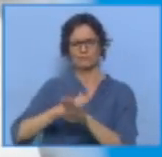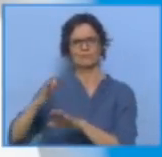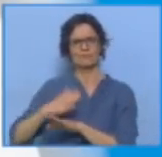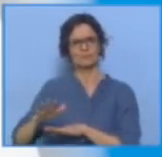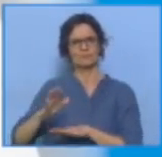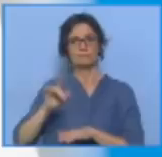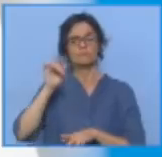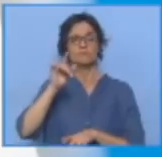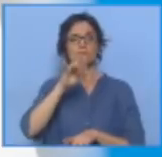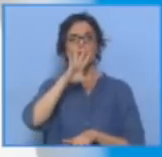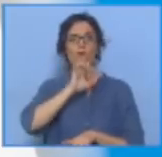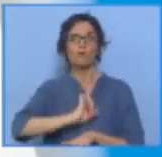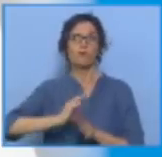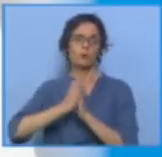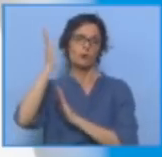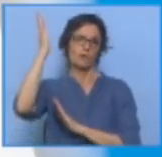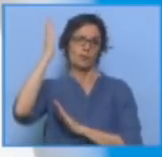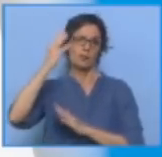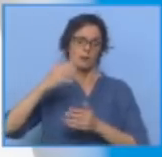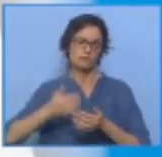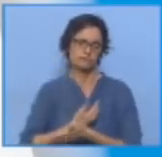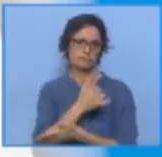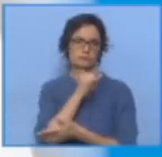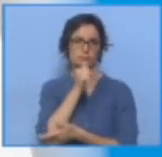morto e ressuscitar ao terceiro dia.